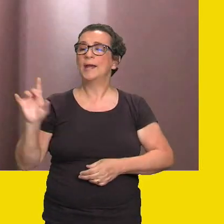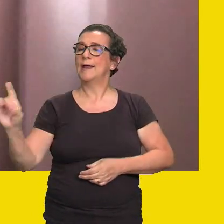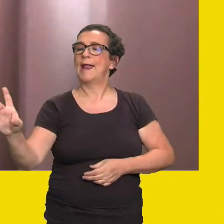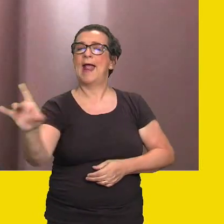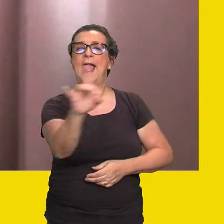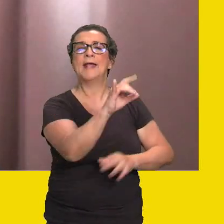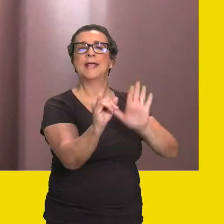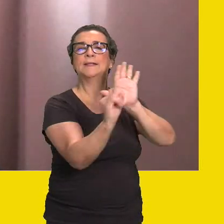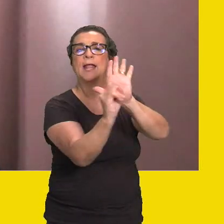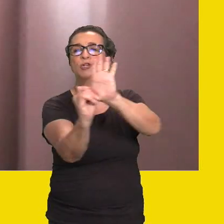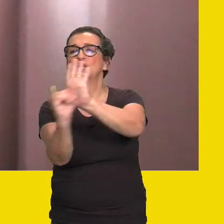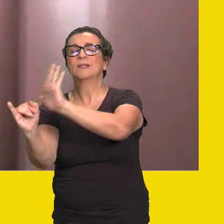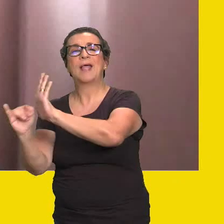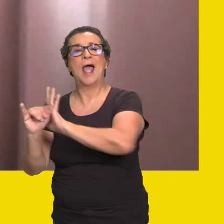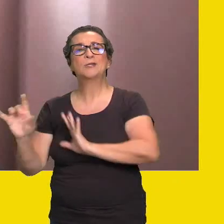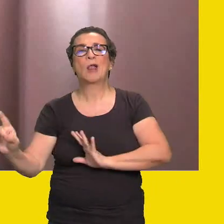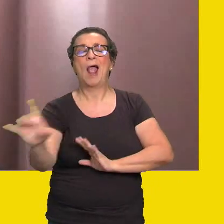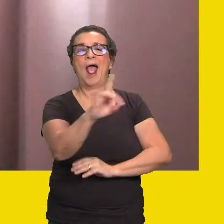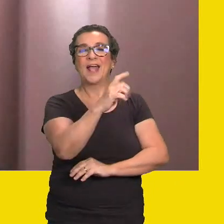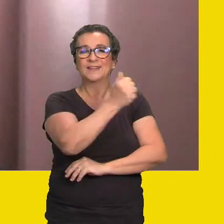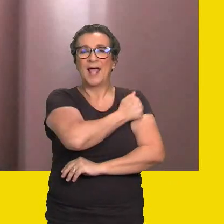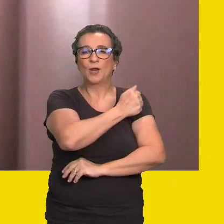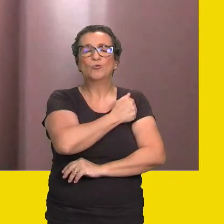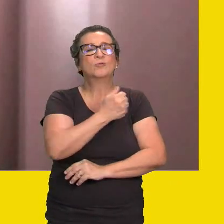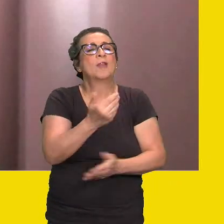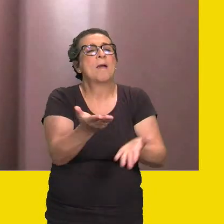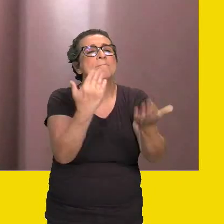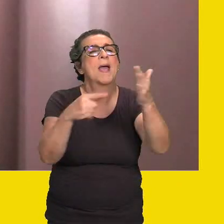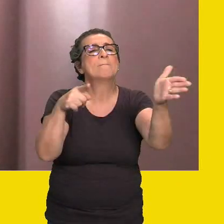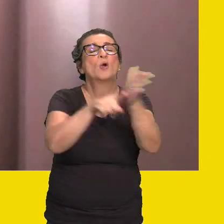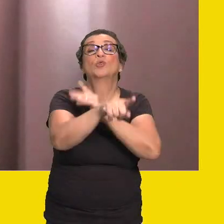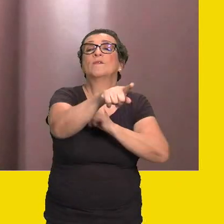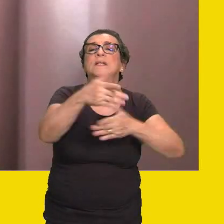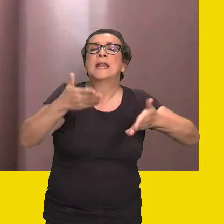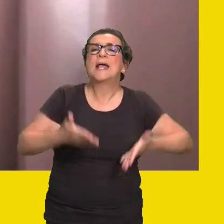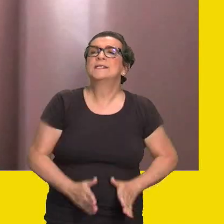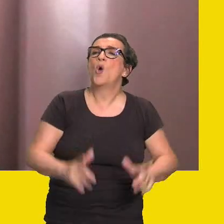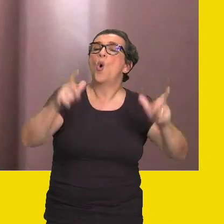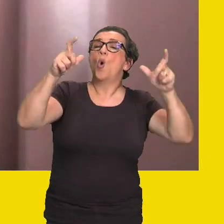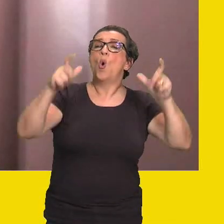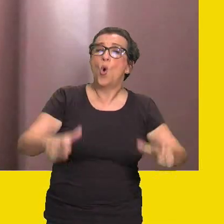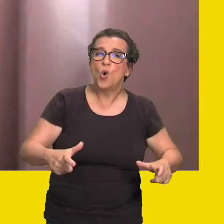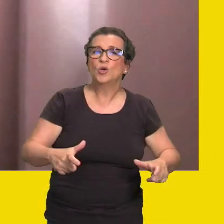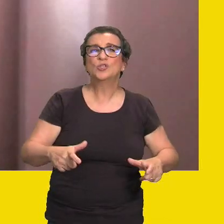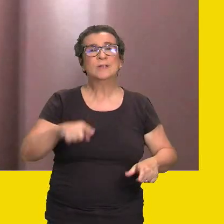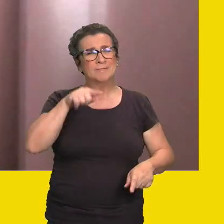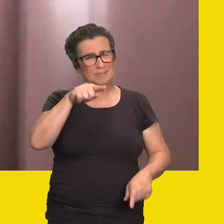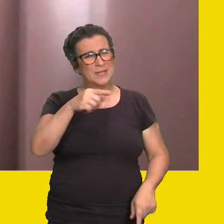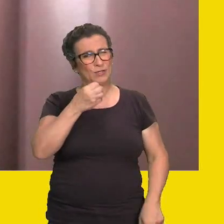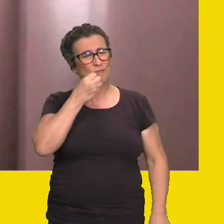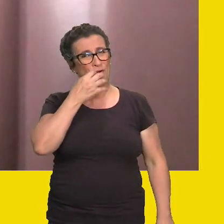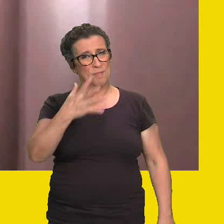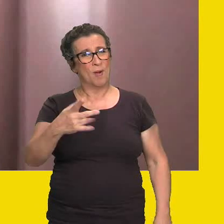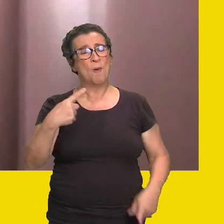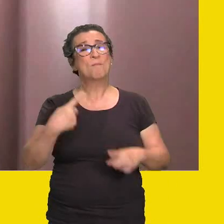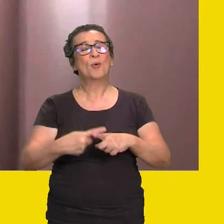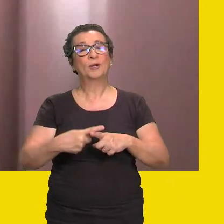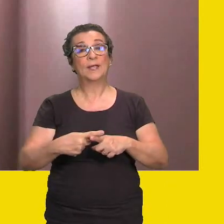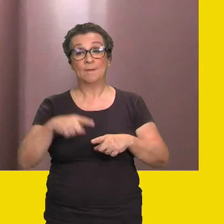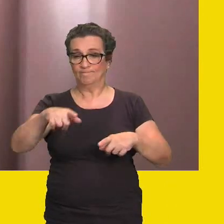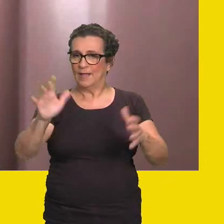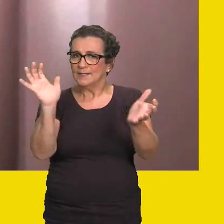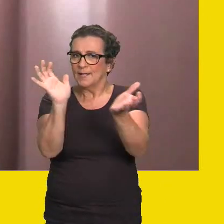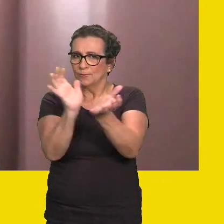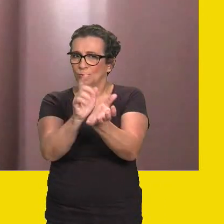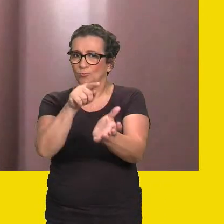do lugar, do seu lugar onde eles nasceram, né? No caso. E foi uma experiência muito significativa, porque nessa turma